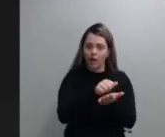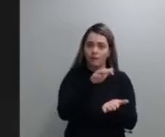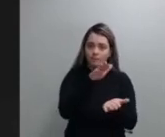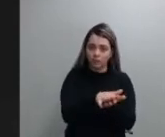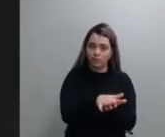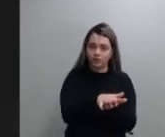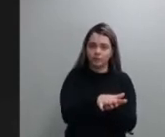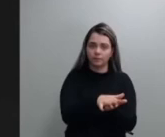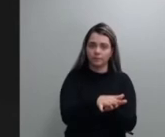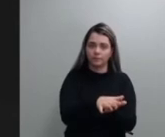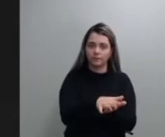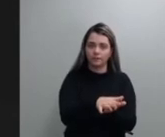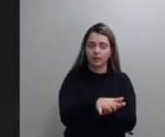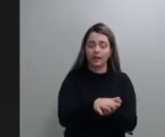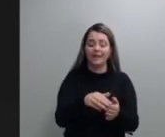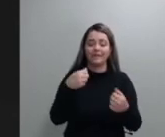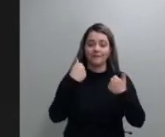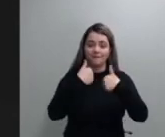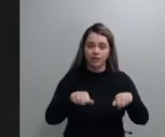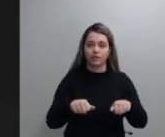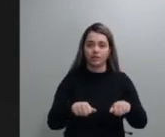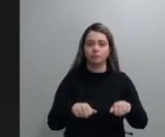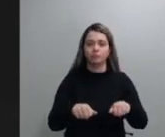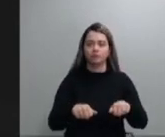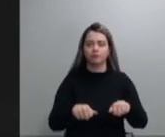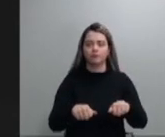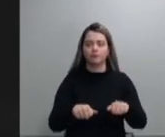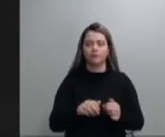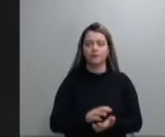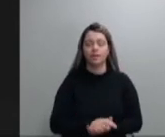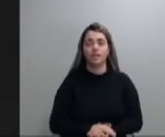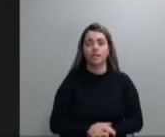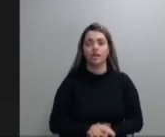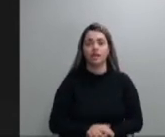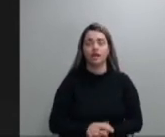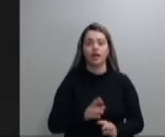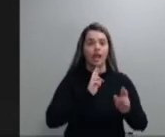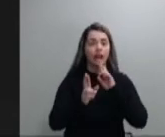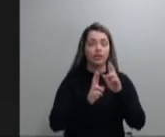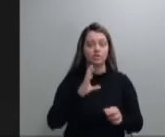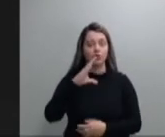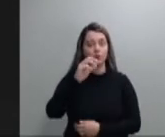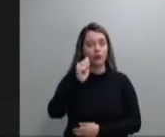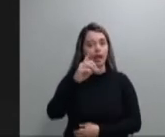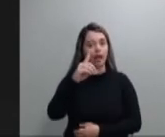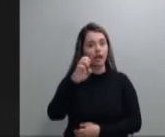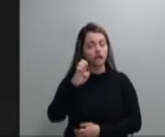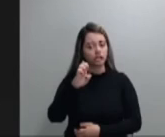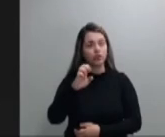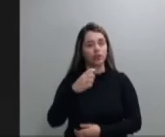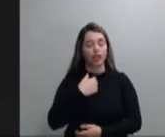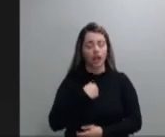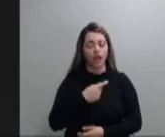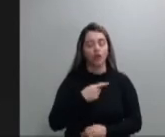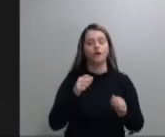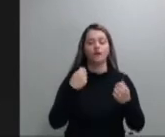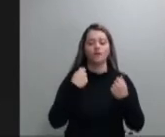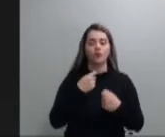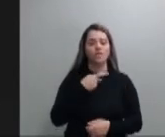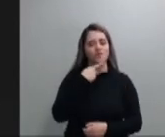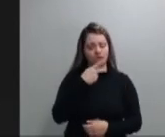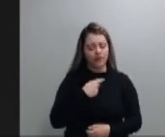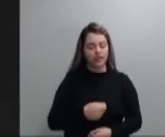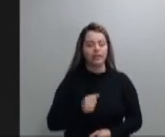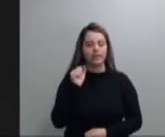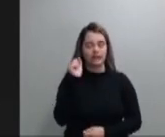e o prazo para submissão da operação ao card tornou-se mais restrito como fiz questão de ressaltar porquanto a apresentação do ato